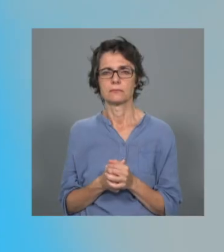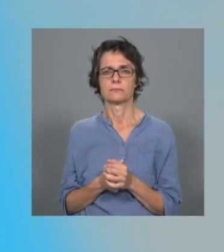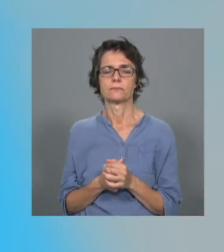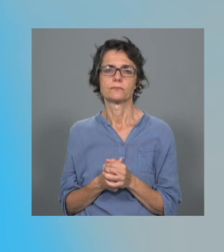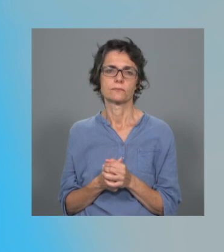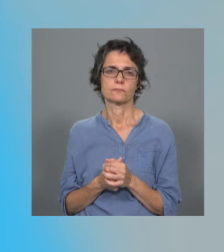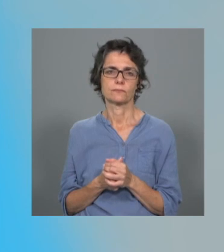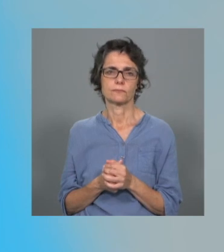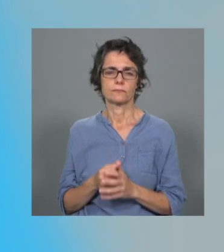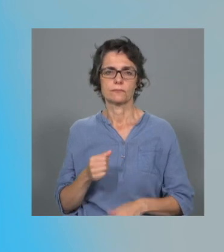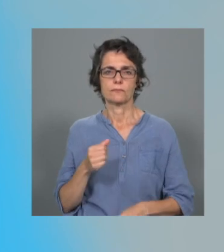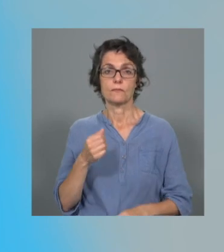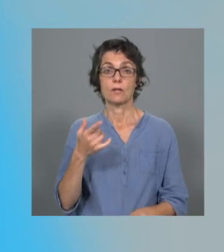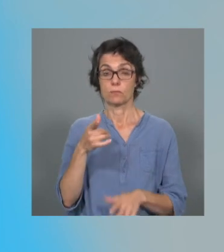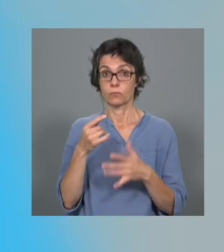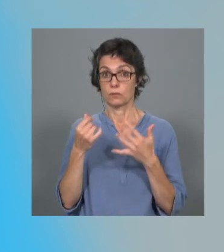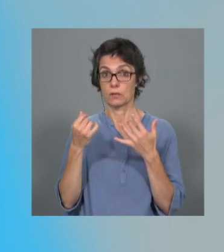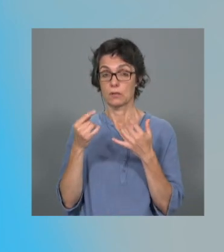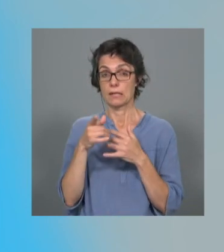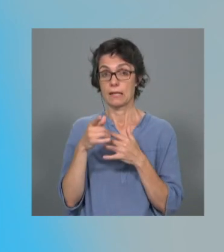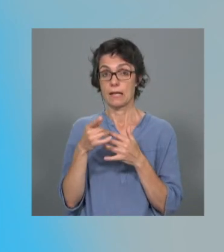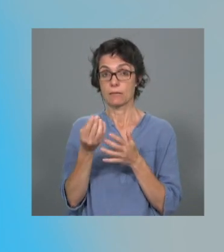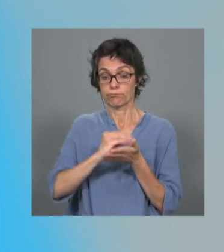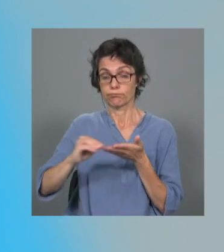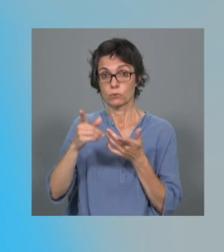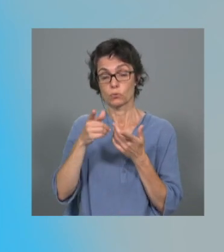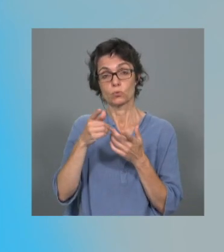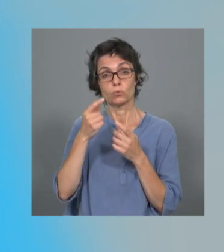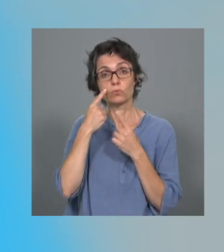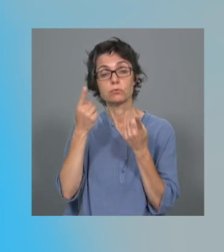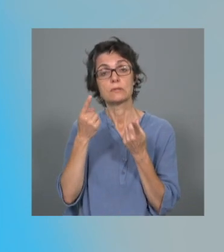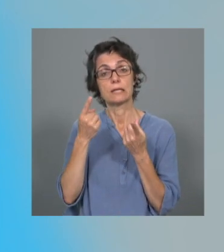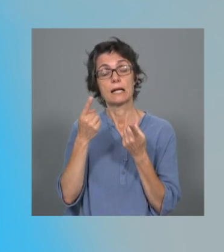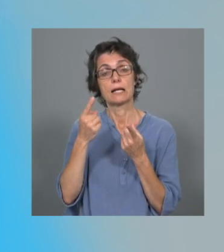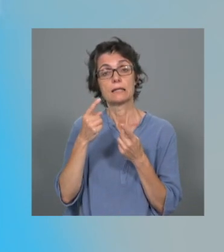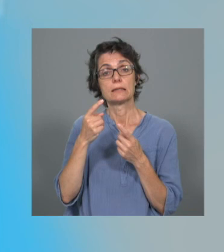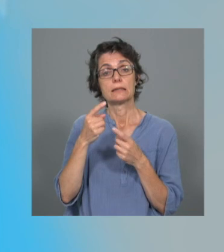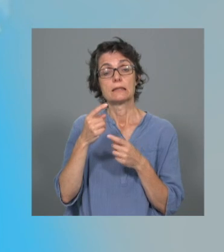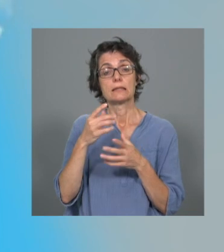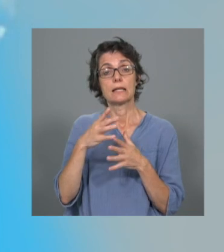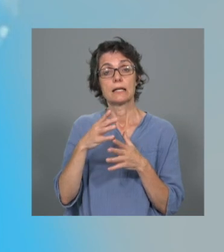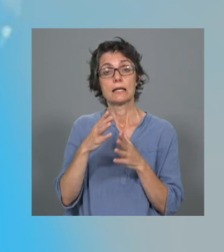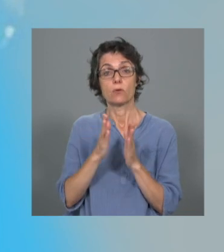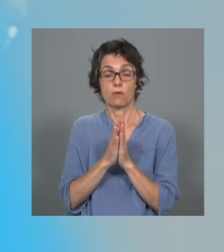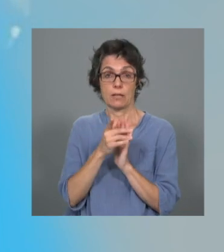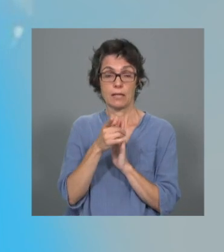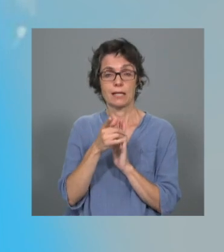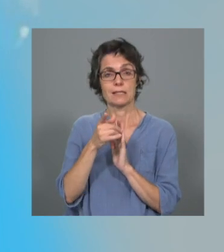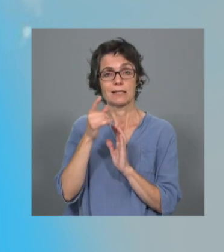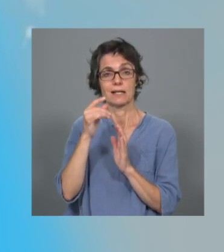Na informação que publicaste na agência Eclésia, notaste esse voltar do Papa à varanda do Hospital Gemelli